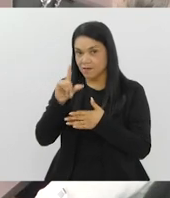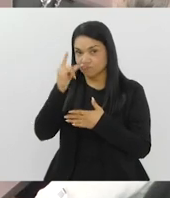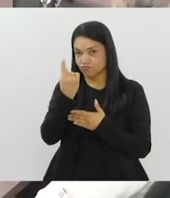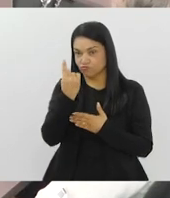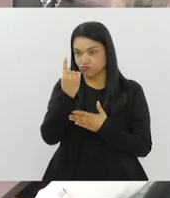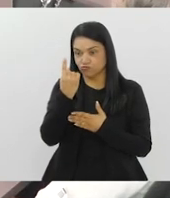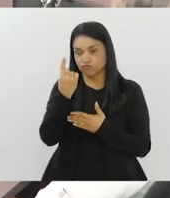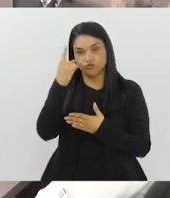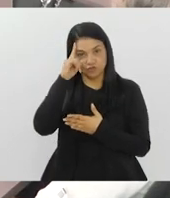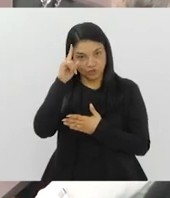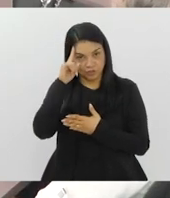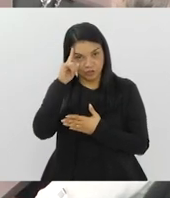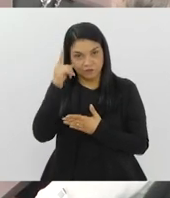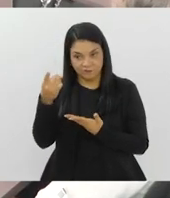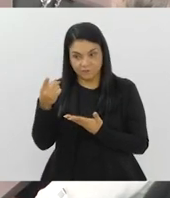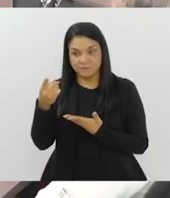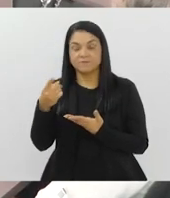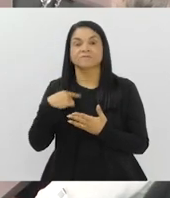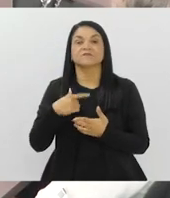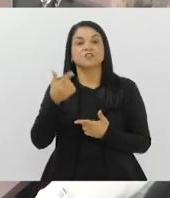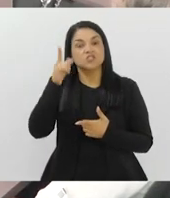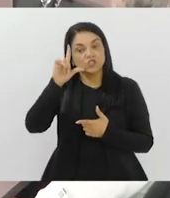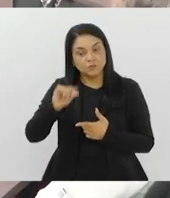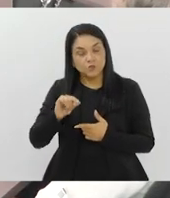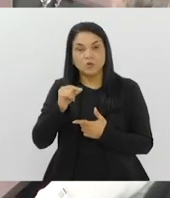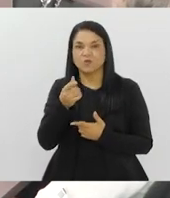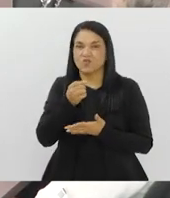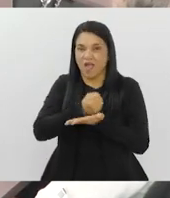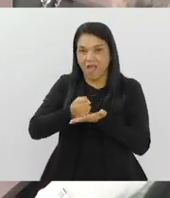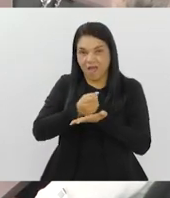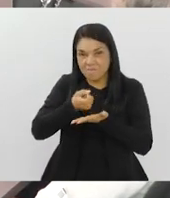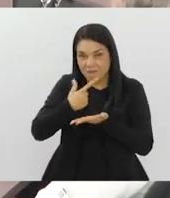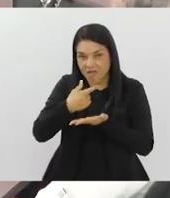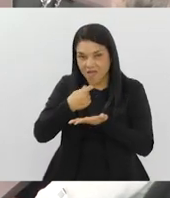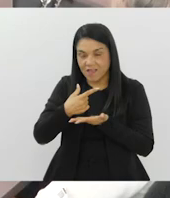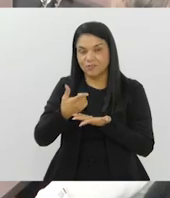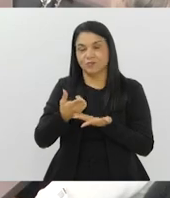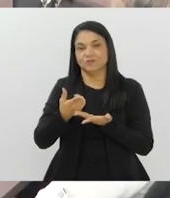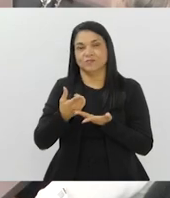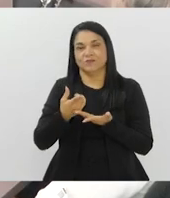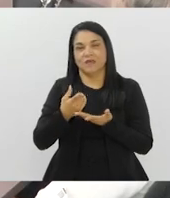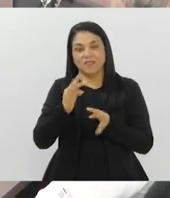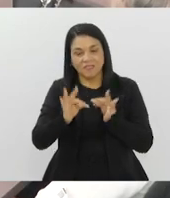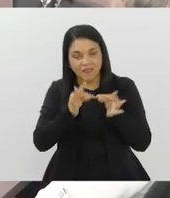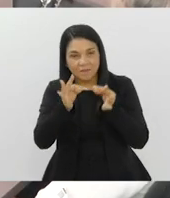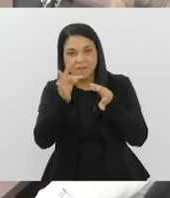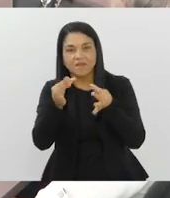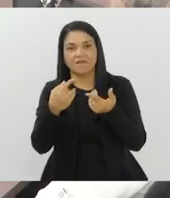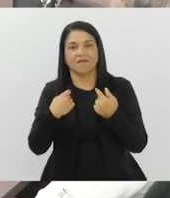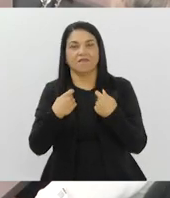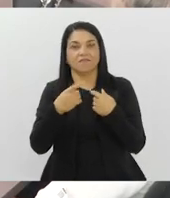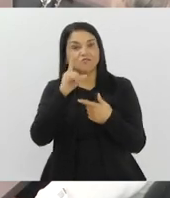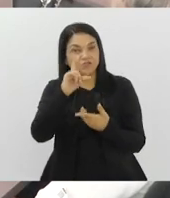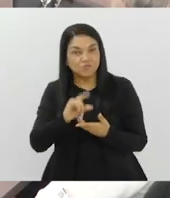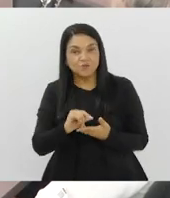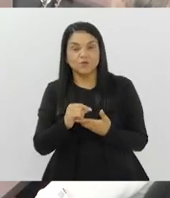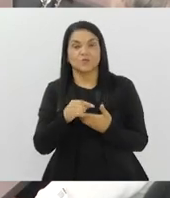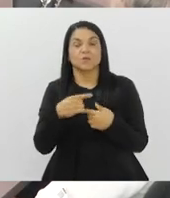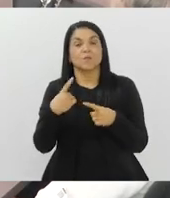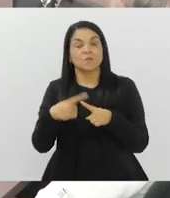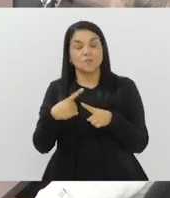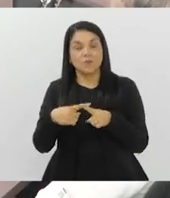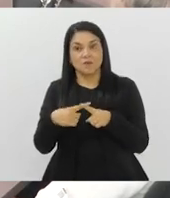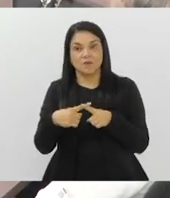da utilização de antibiótico-terapia. Isso por quê? Porque nós, mulheres,